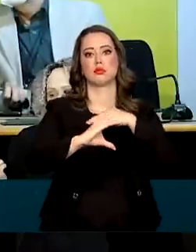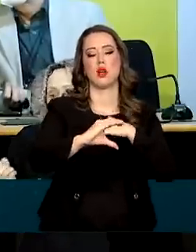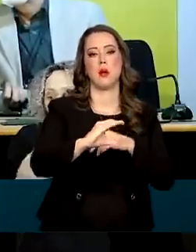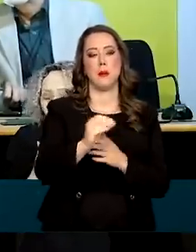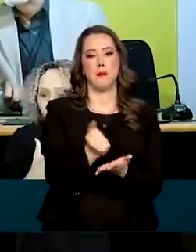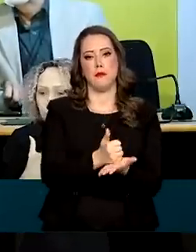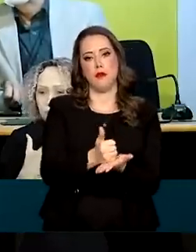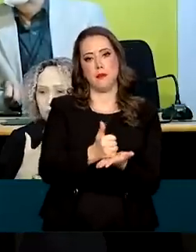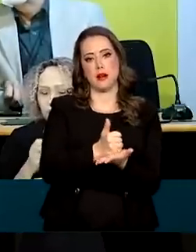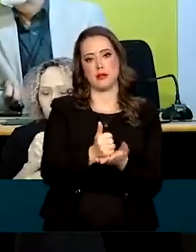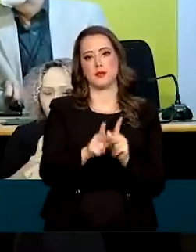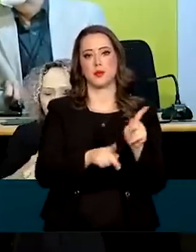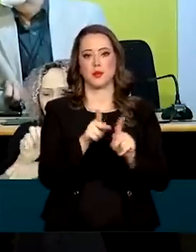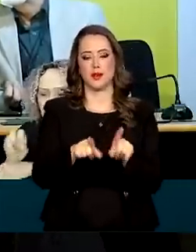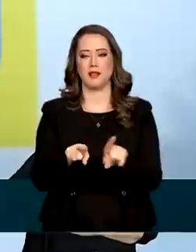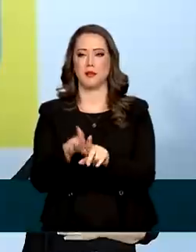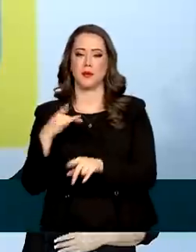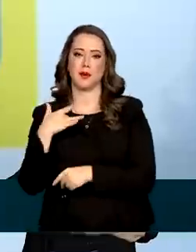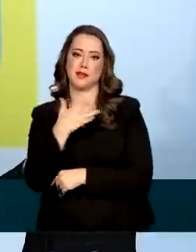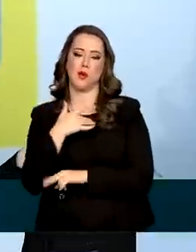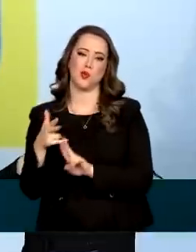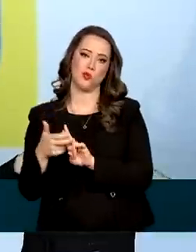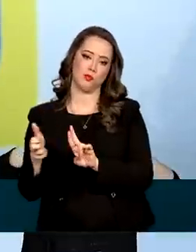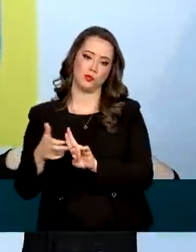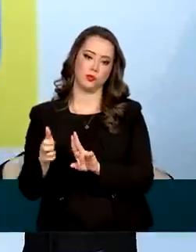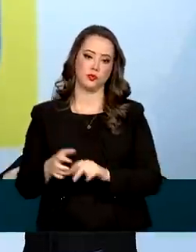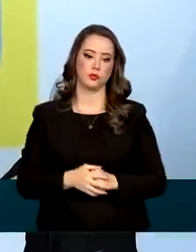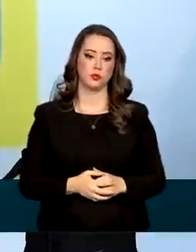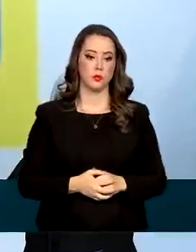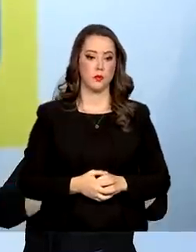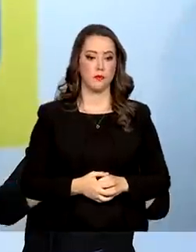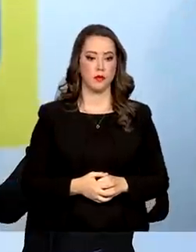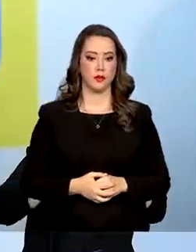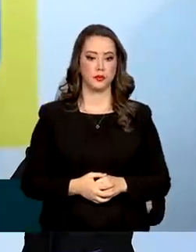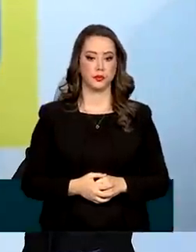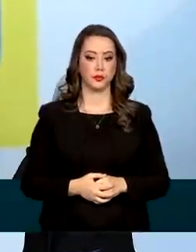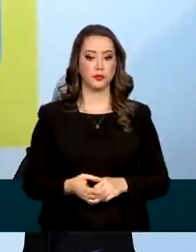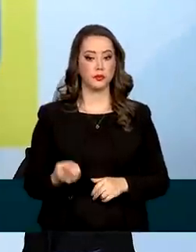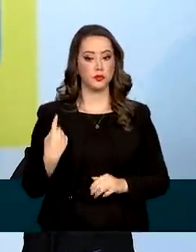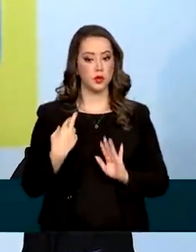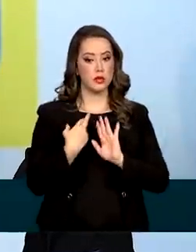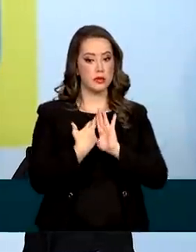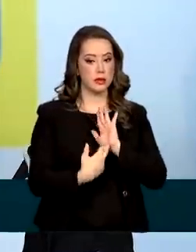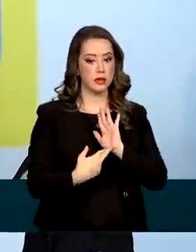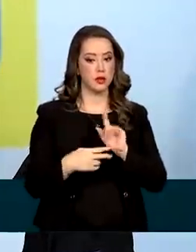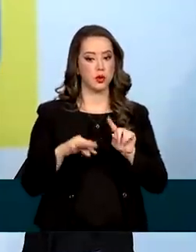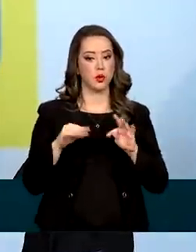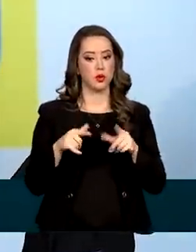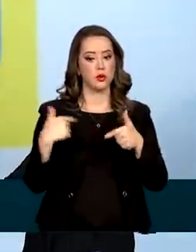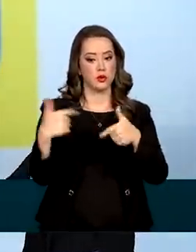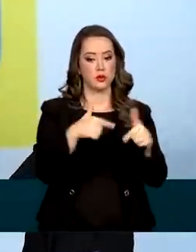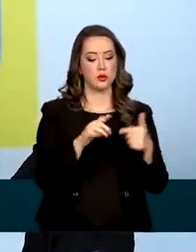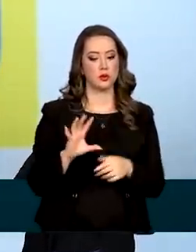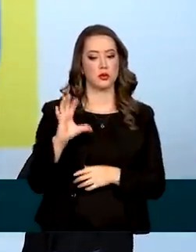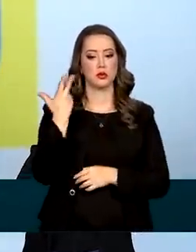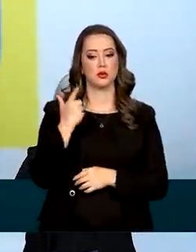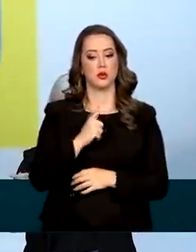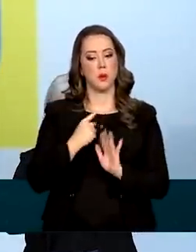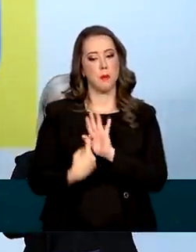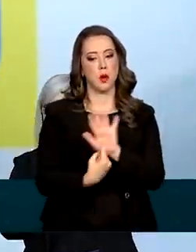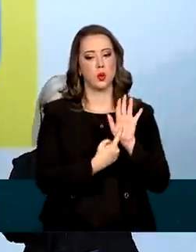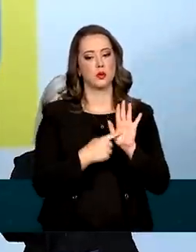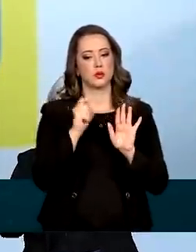Popular e para a saúde indígena esse relatório e não só o relatório todo o trabalho realizado demonstram